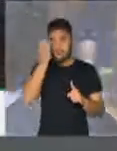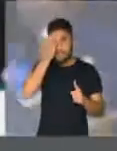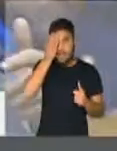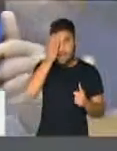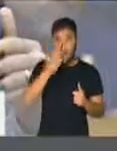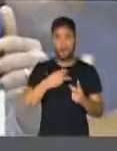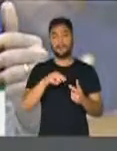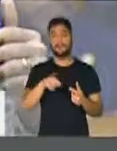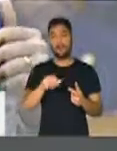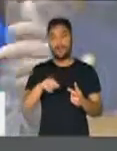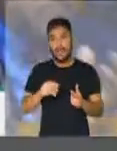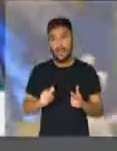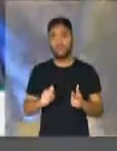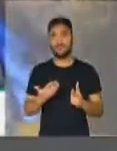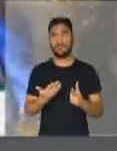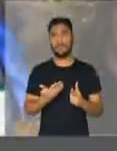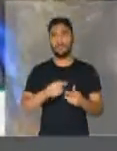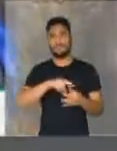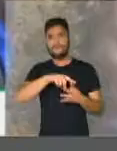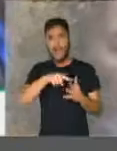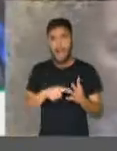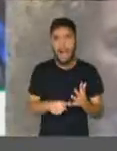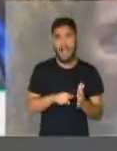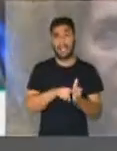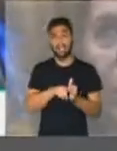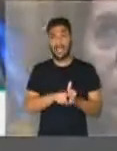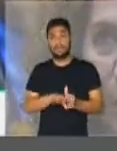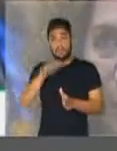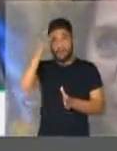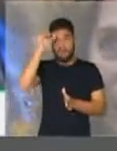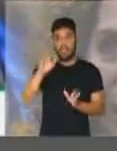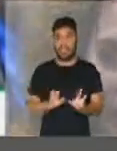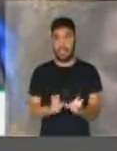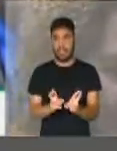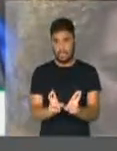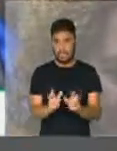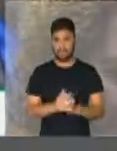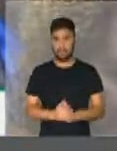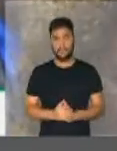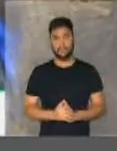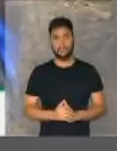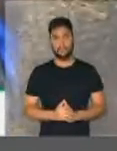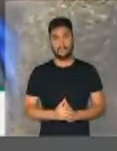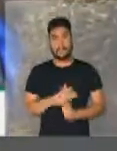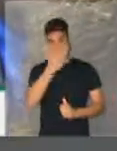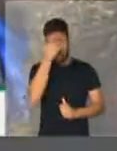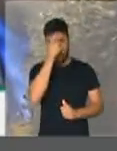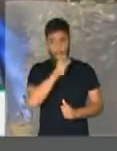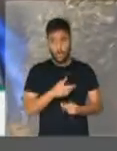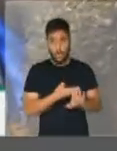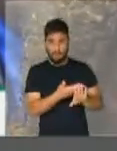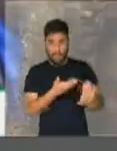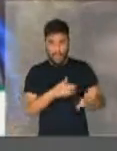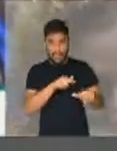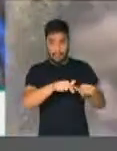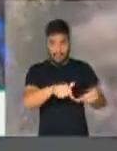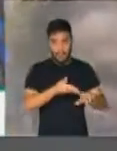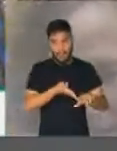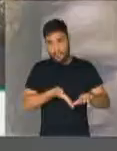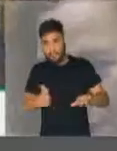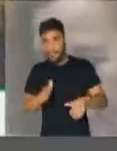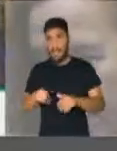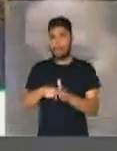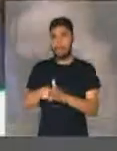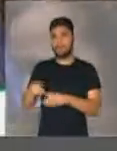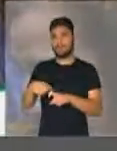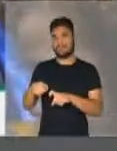de mama, de, enfim, todos os exames preventivos. Então, senhor presidente, acho que é oportuno e eu peço a Vossa Excelência que